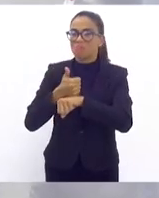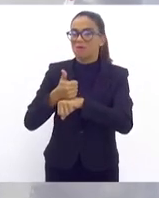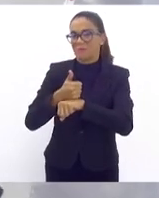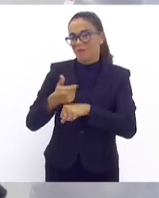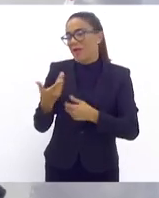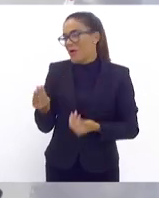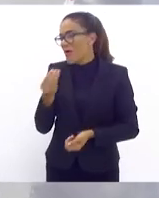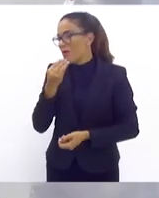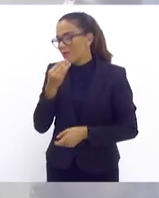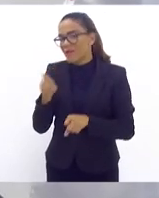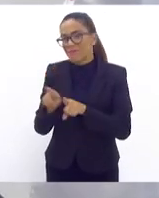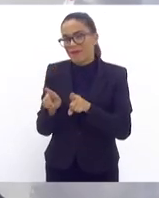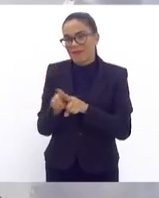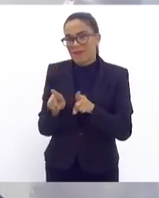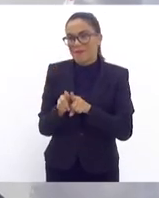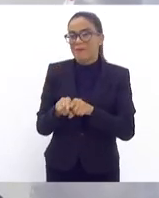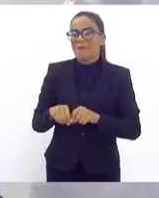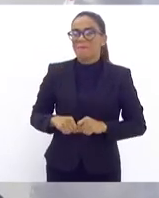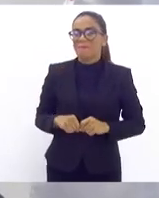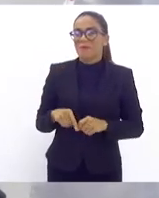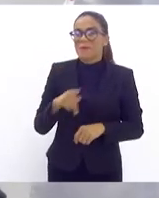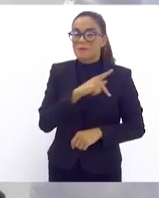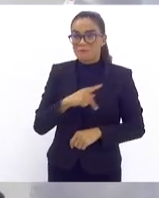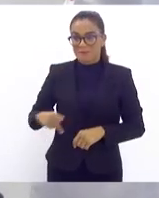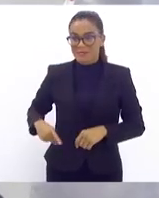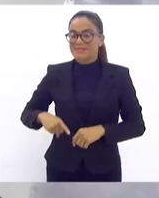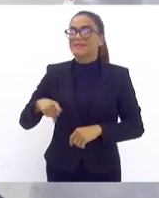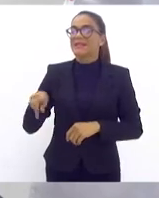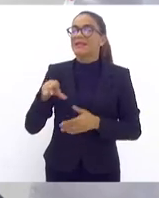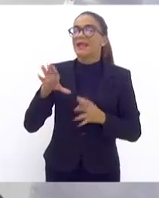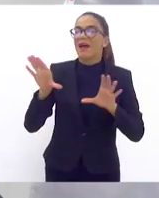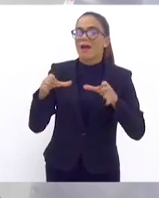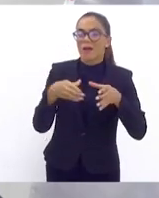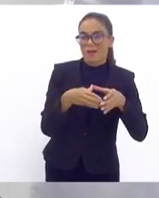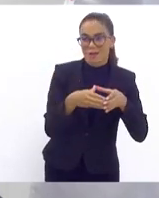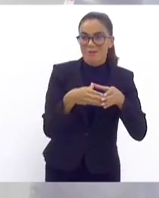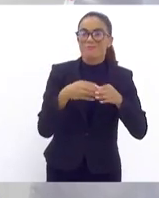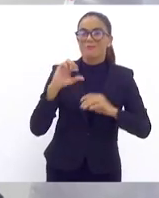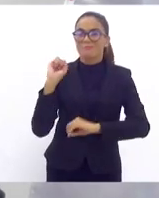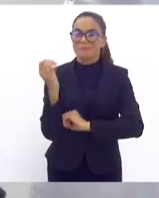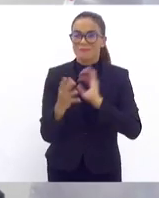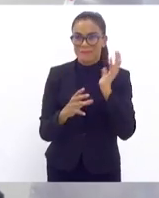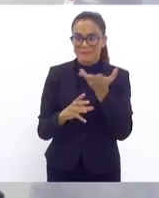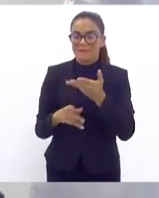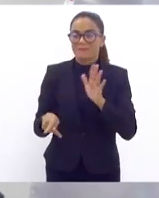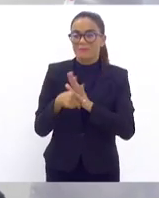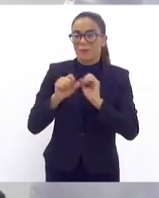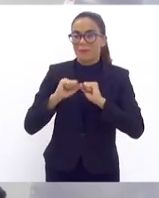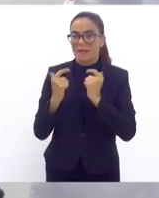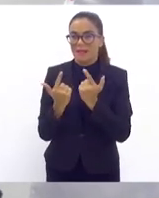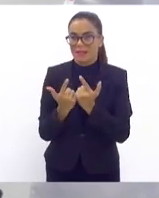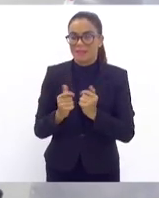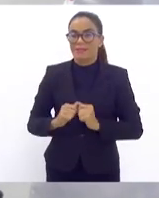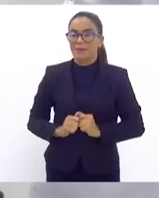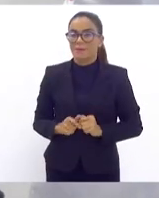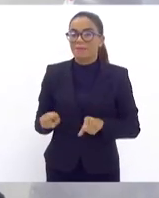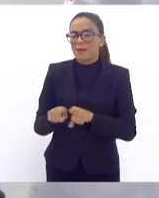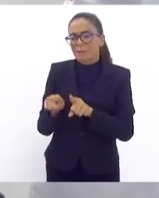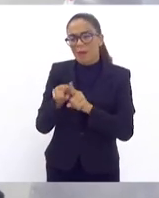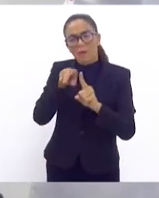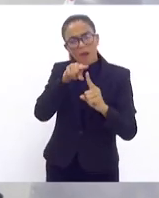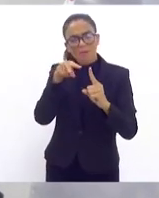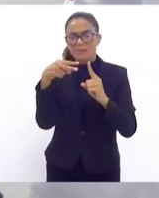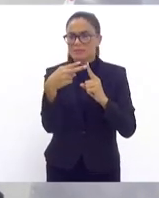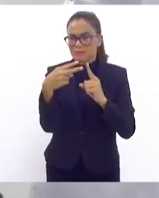claro, do presidente da Comissão de Meio Ambiente da Casa. Isso mostra, só me permite, uma perspectiva que nós apresentamos